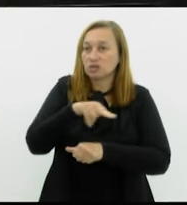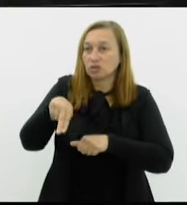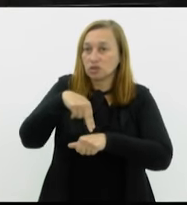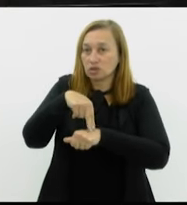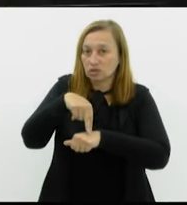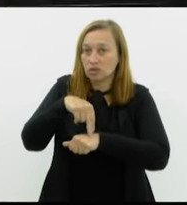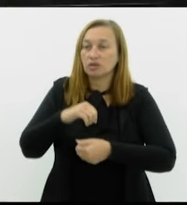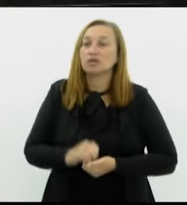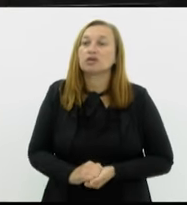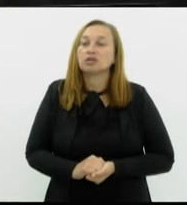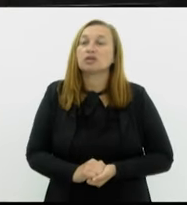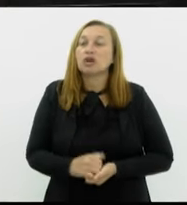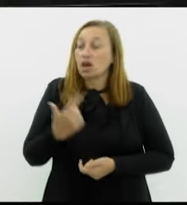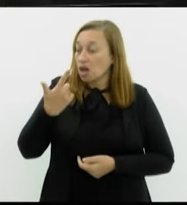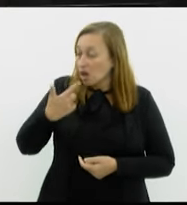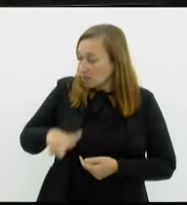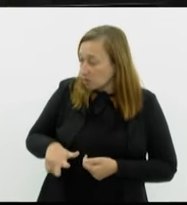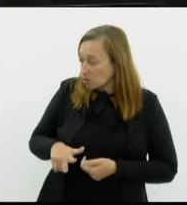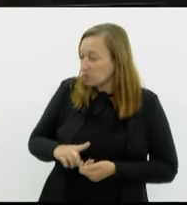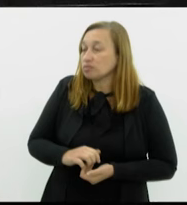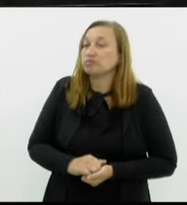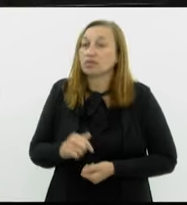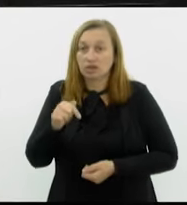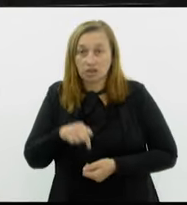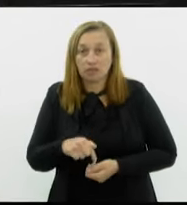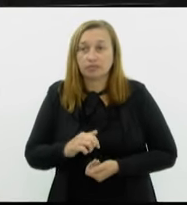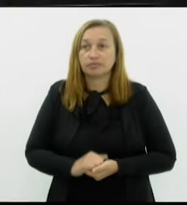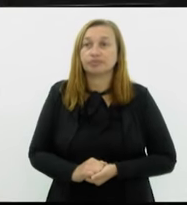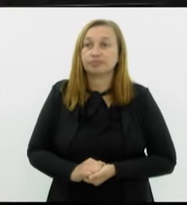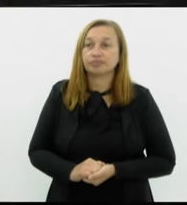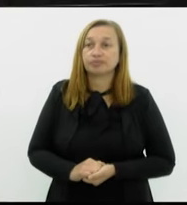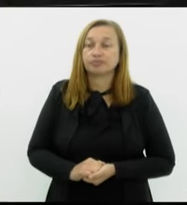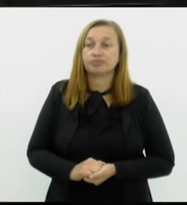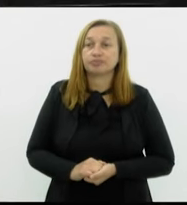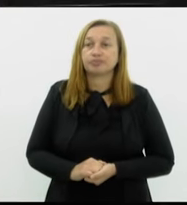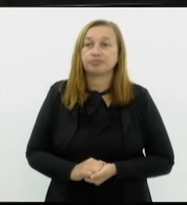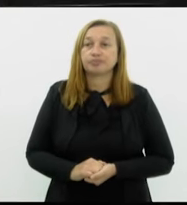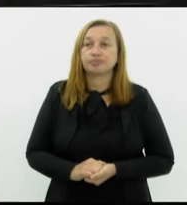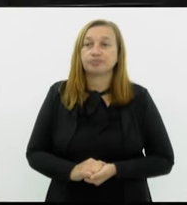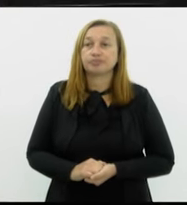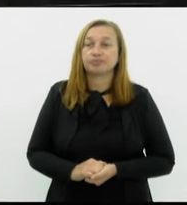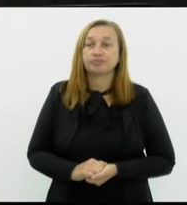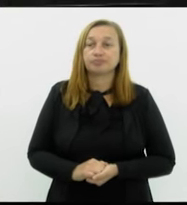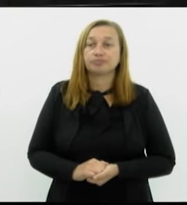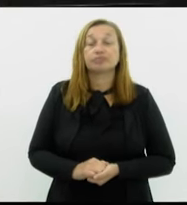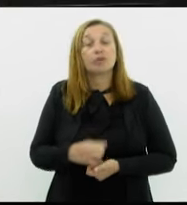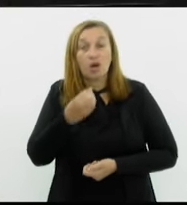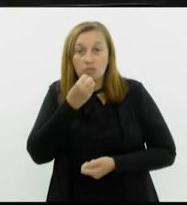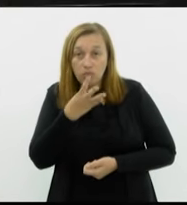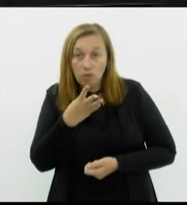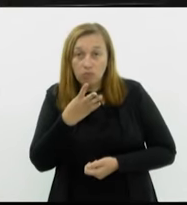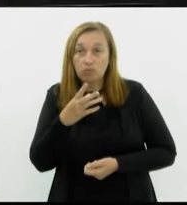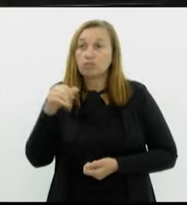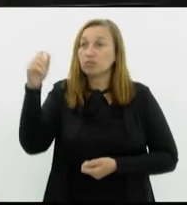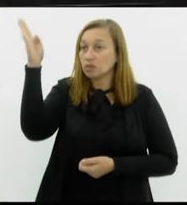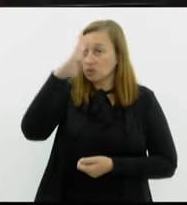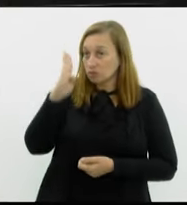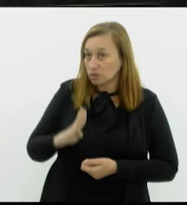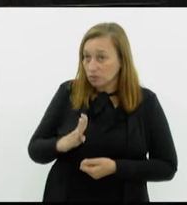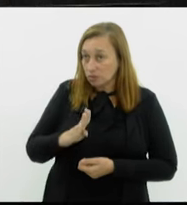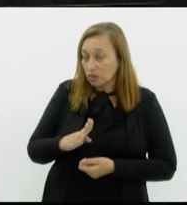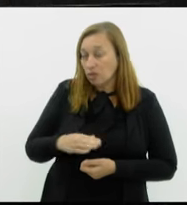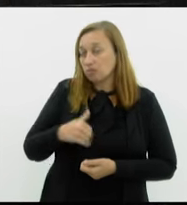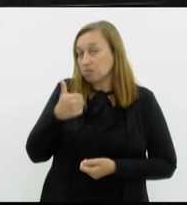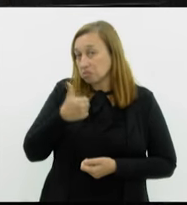E disse e repito aqui, que achava que isso seria bom para o Brasil em